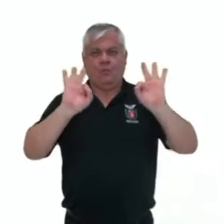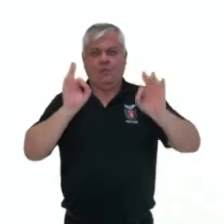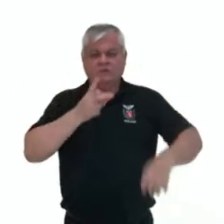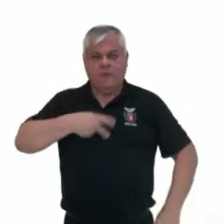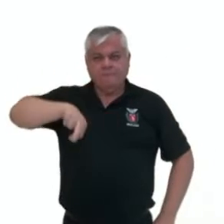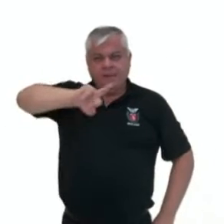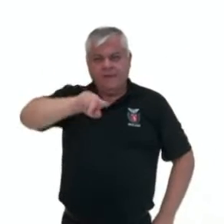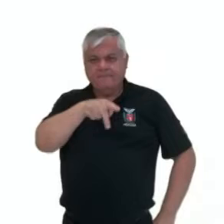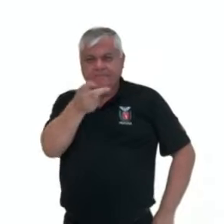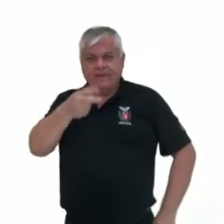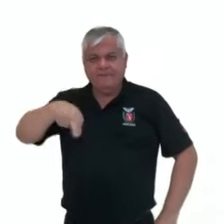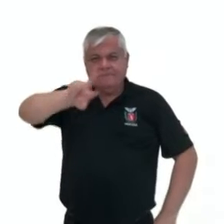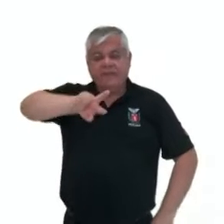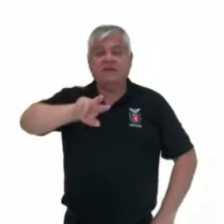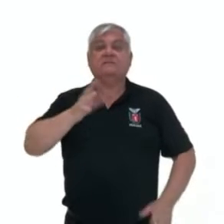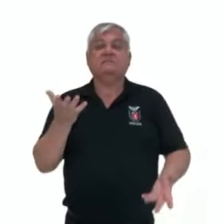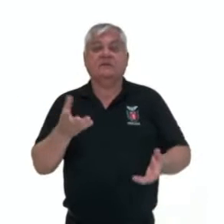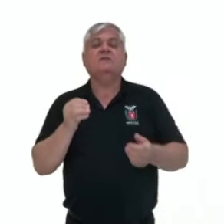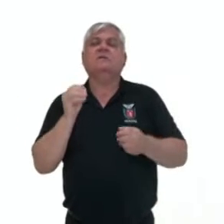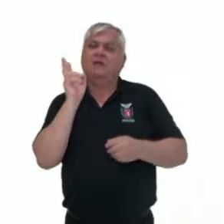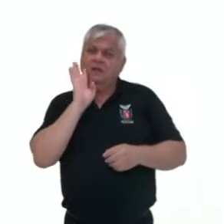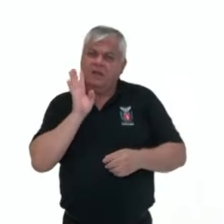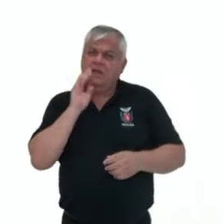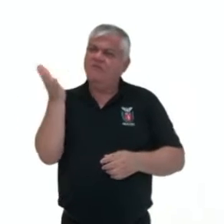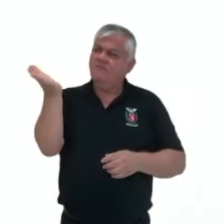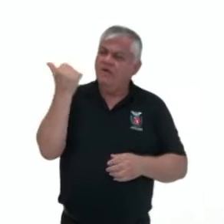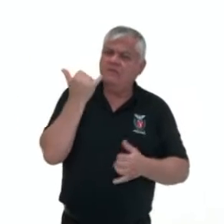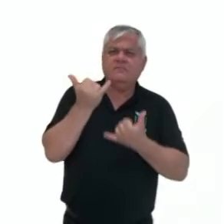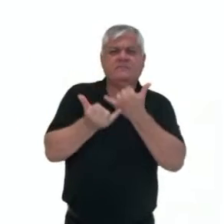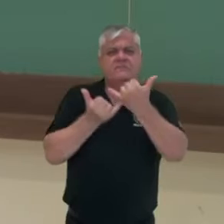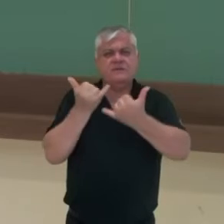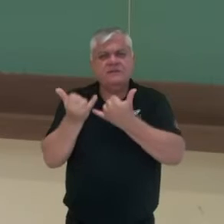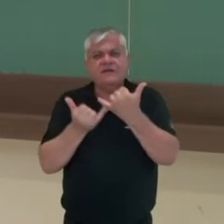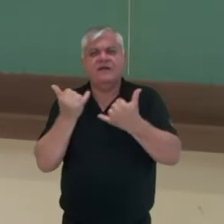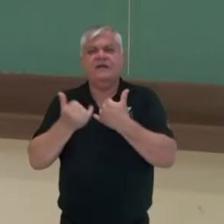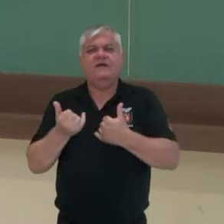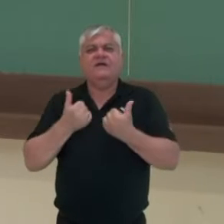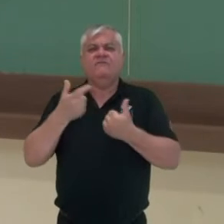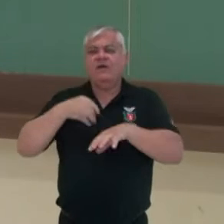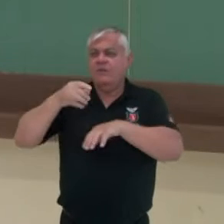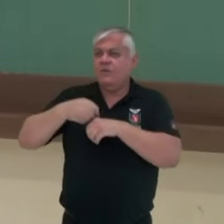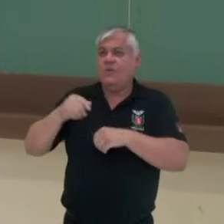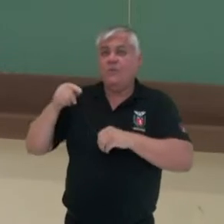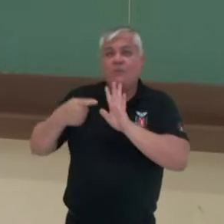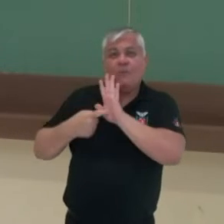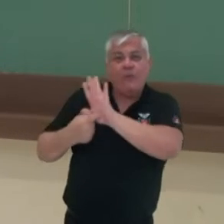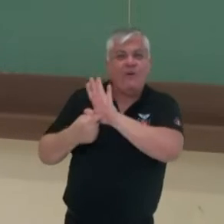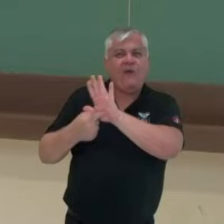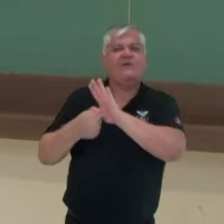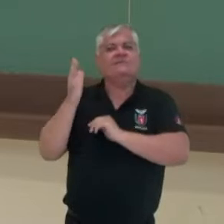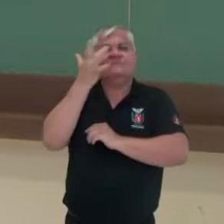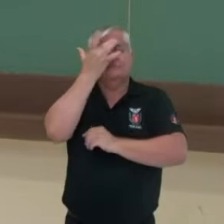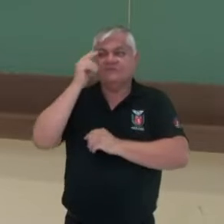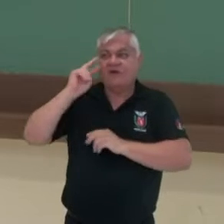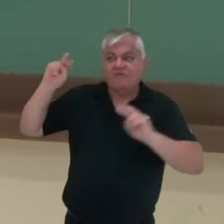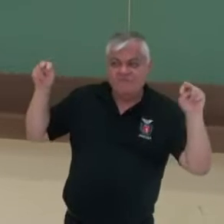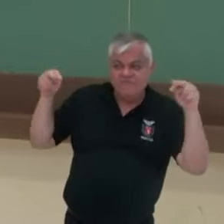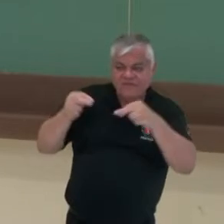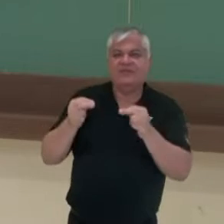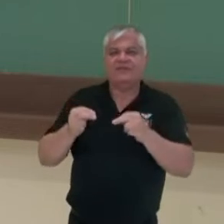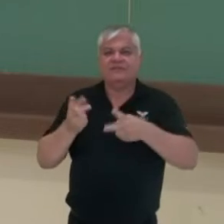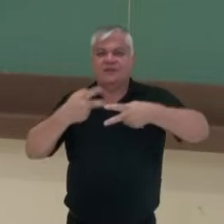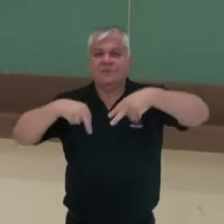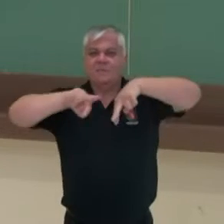eles competiam como forma de, que legal, vamos, né, fazer com que as pessoas conheçam, torçam. Então eles utilizavam